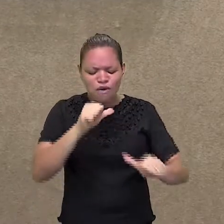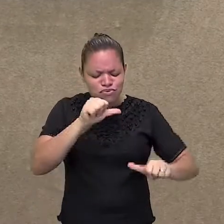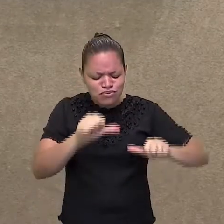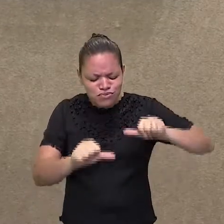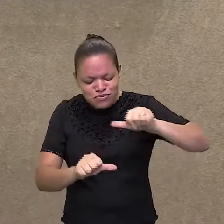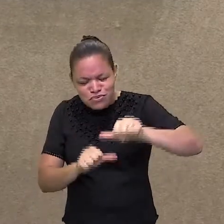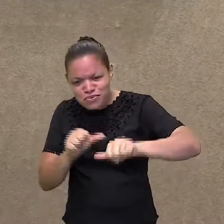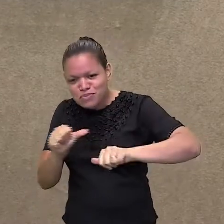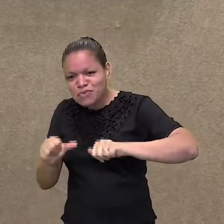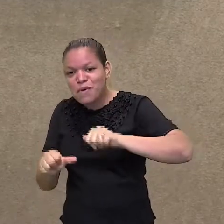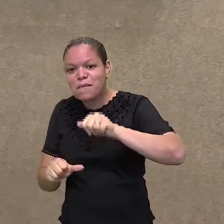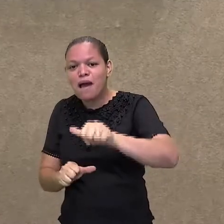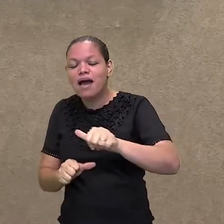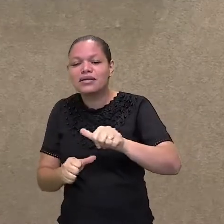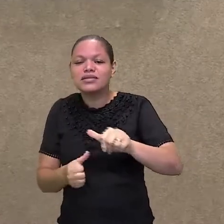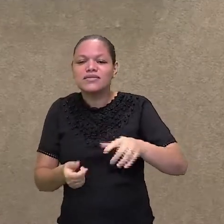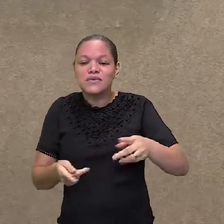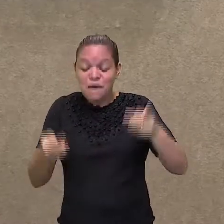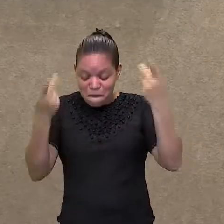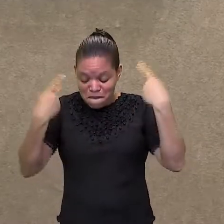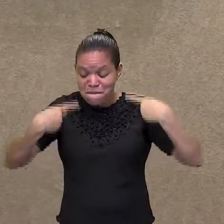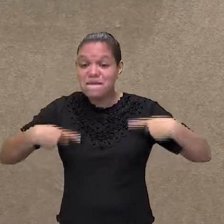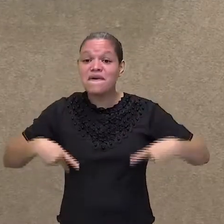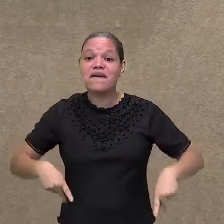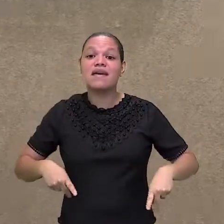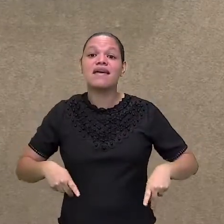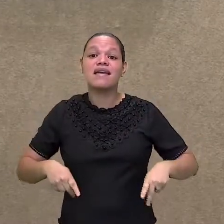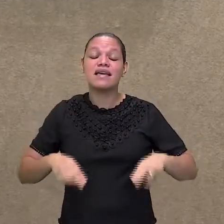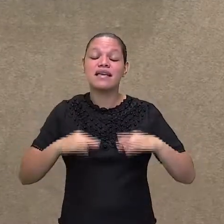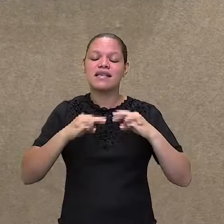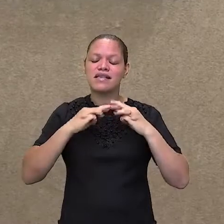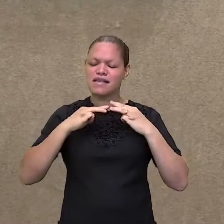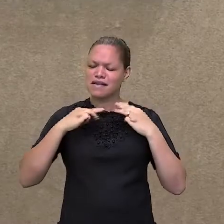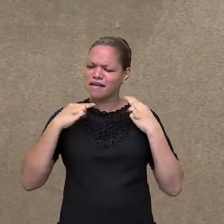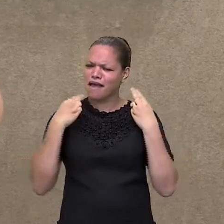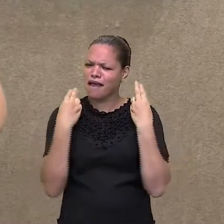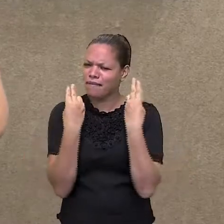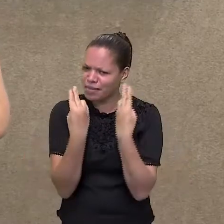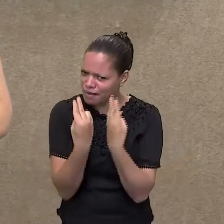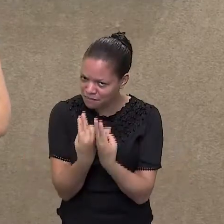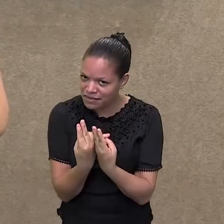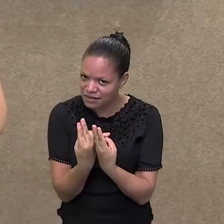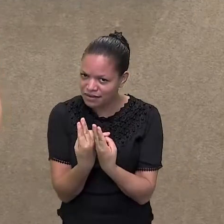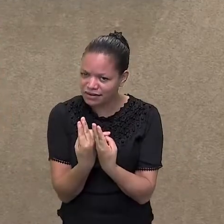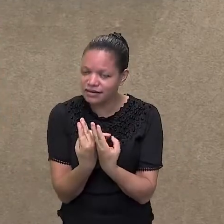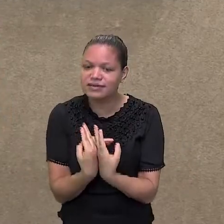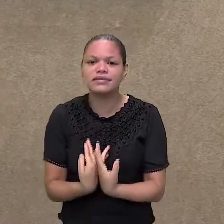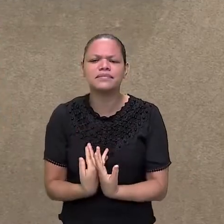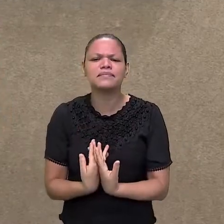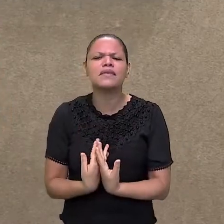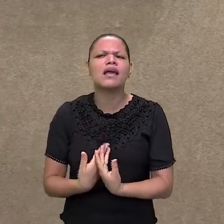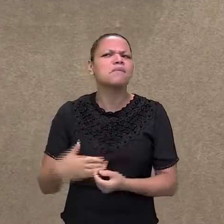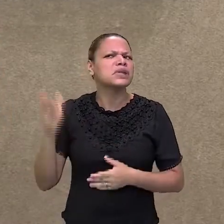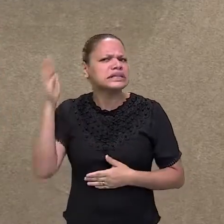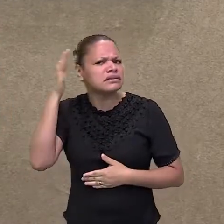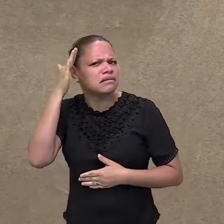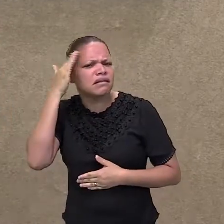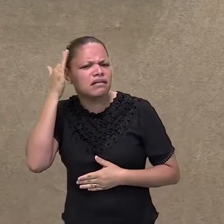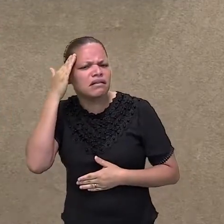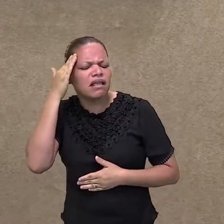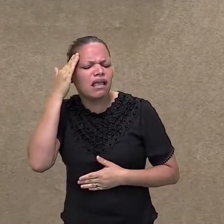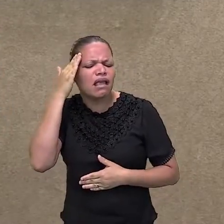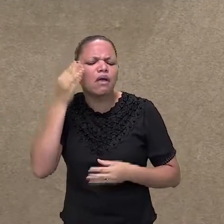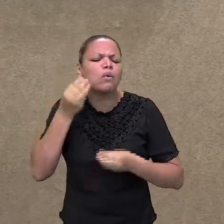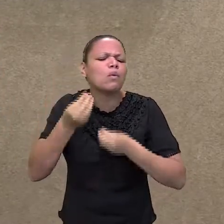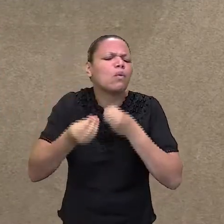transformações físicas da matéria. Para que a gente possa entender sobre transformações da matéria,